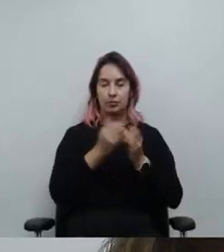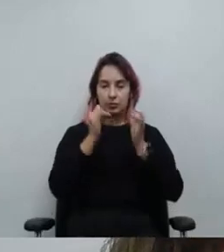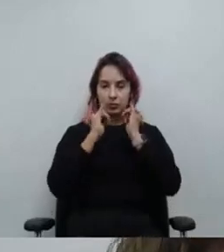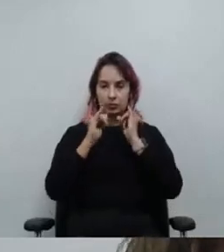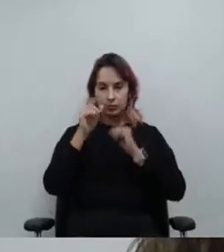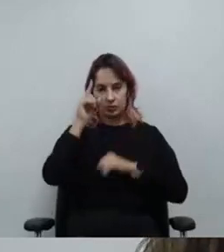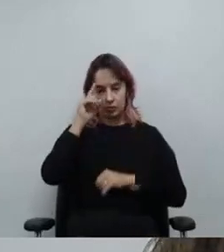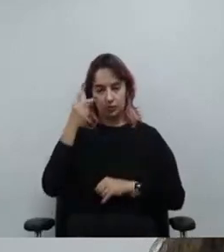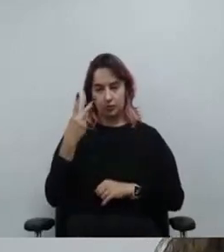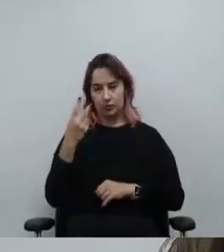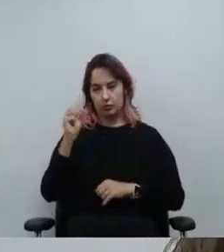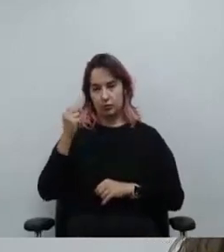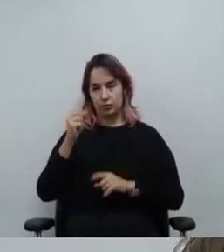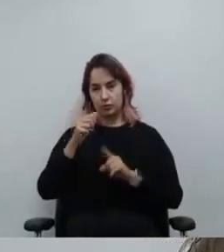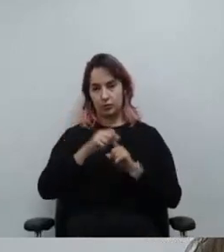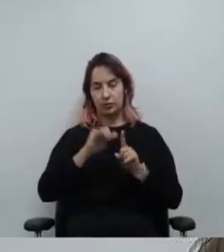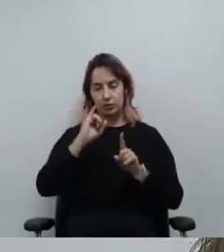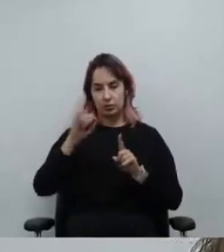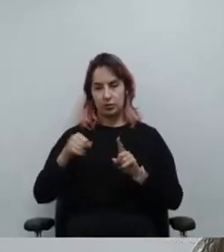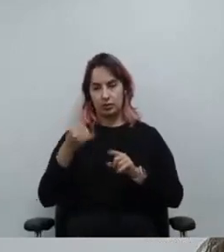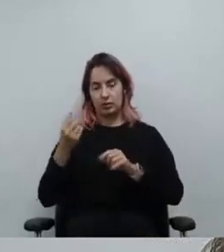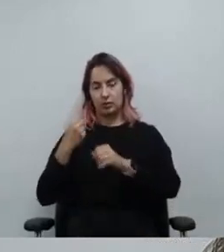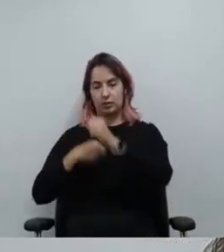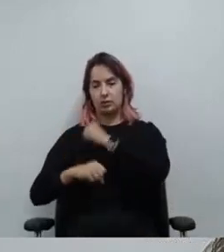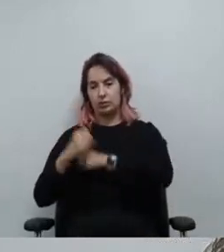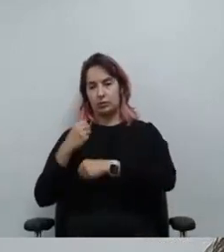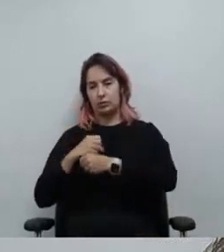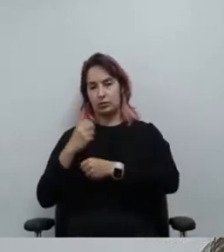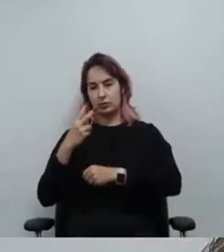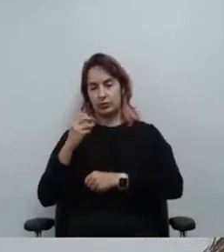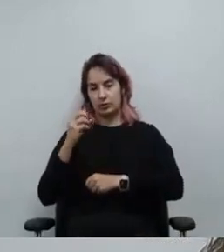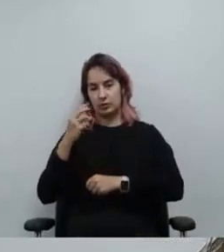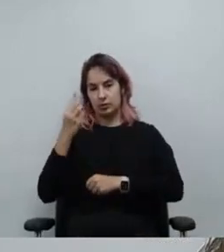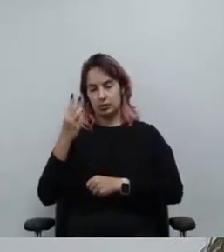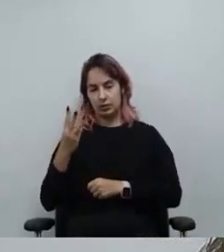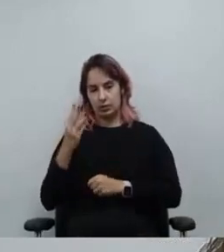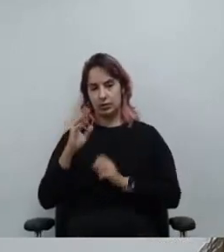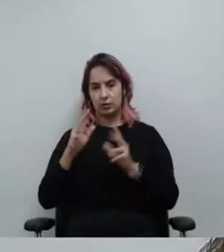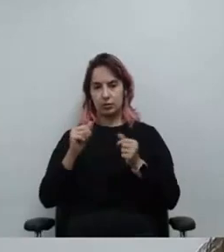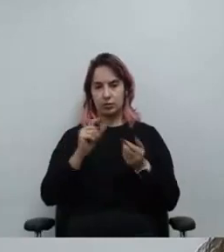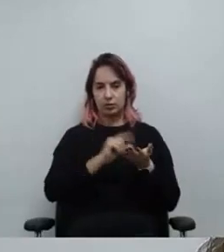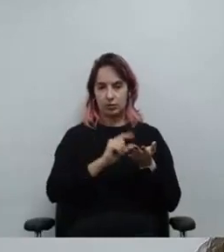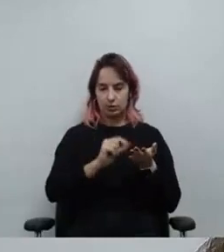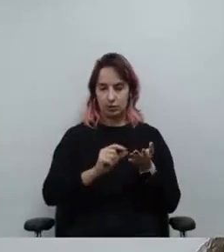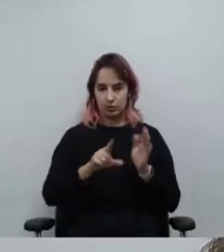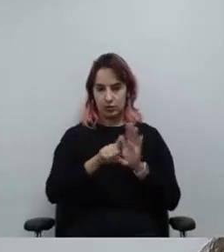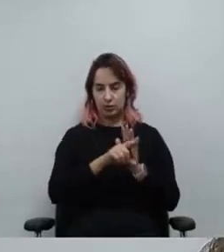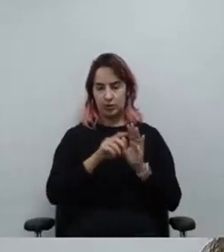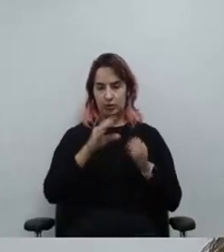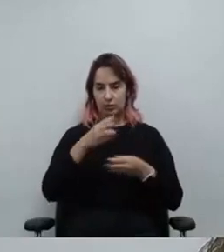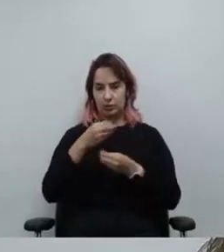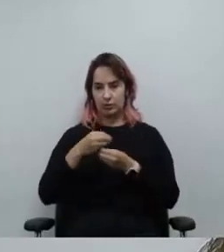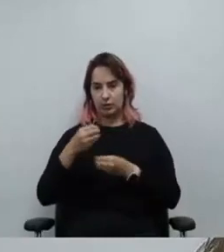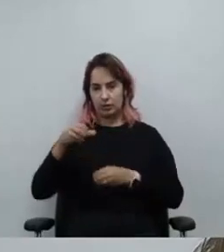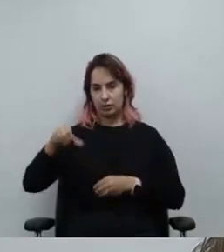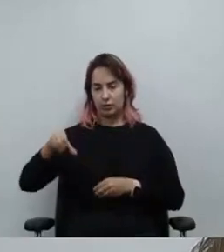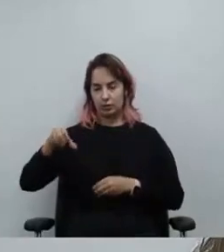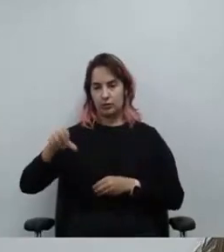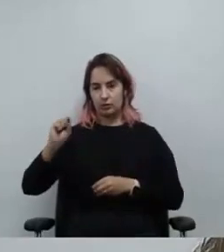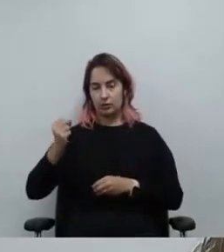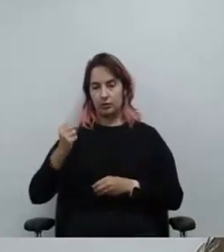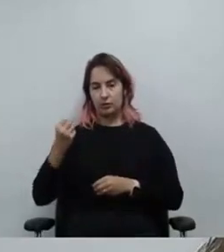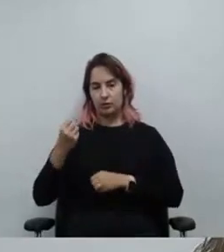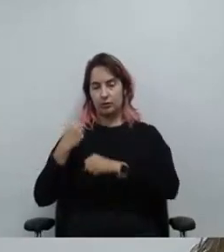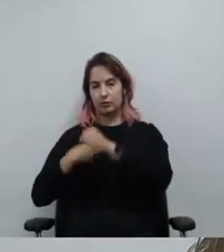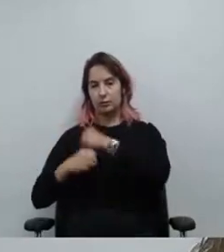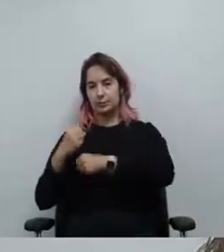em 28 de janeiro de 2023. Presentes todos os requisitos previstos no artigo 110 da Lei Complementar Estadual 988 de 2006